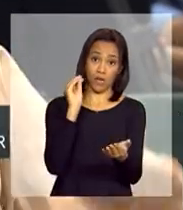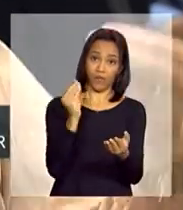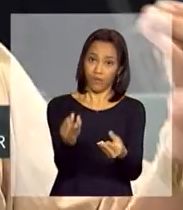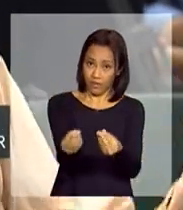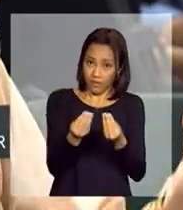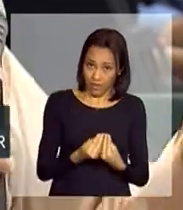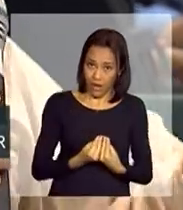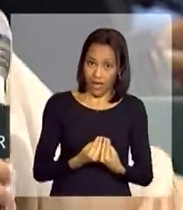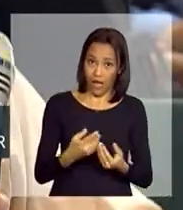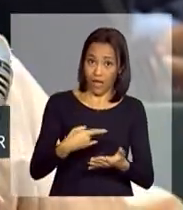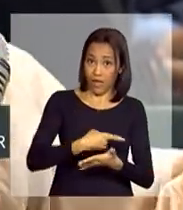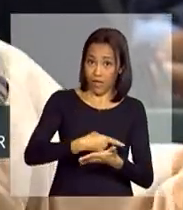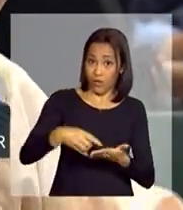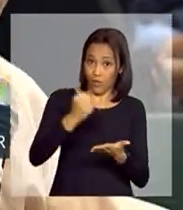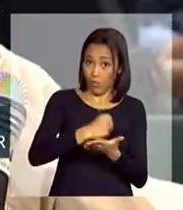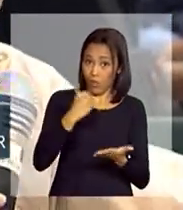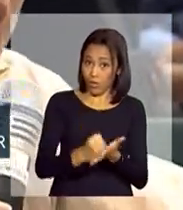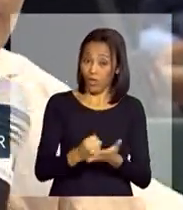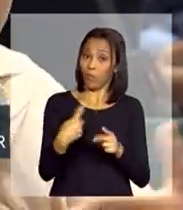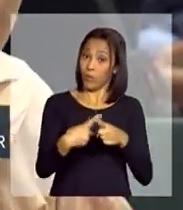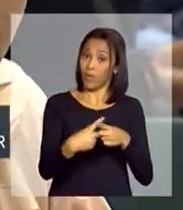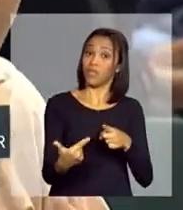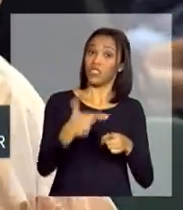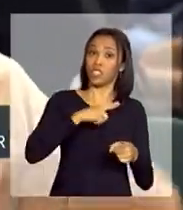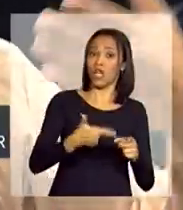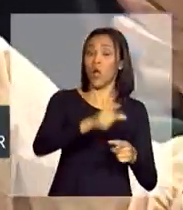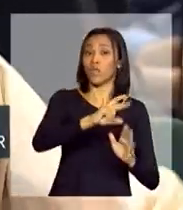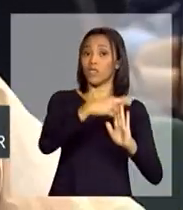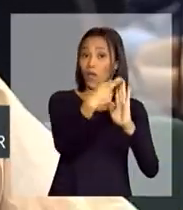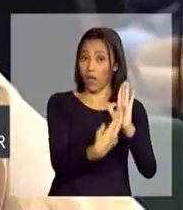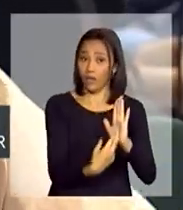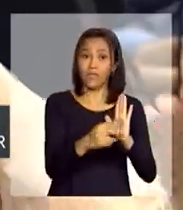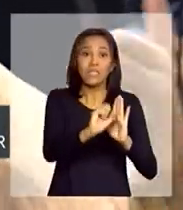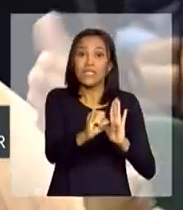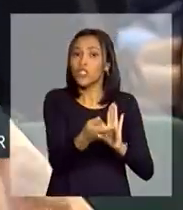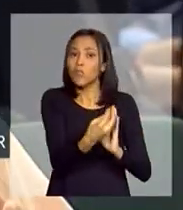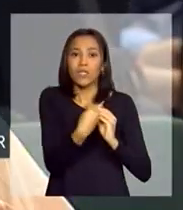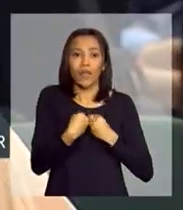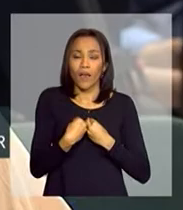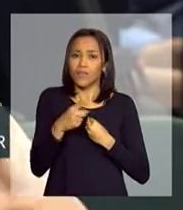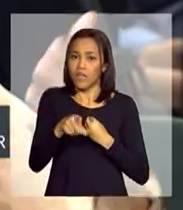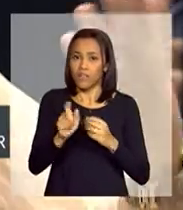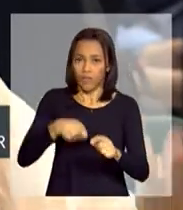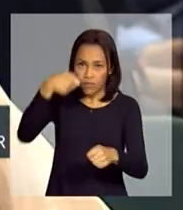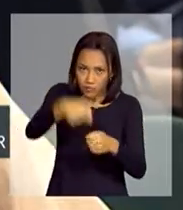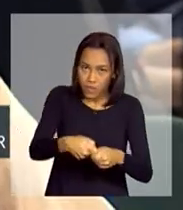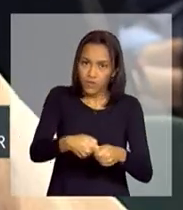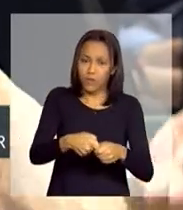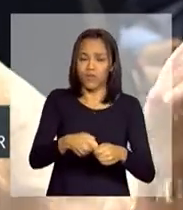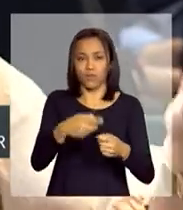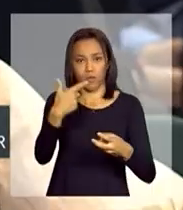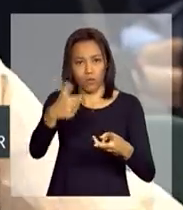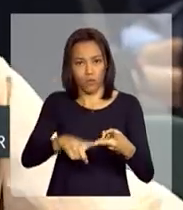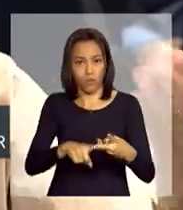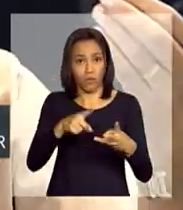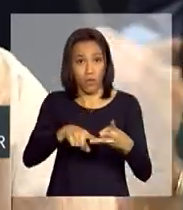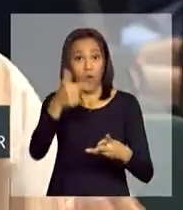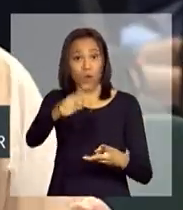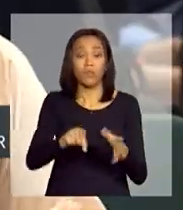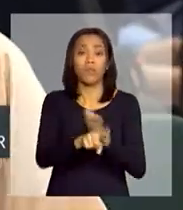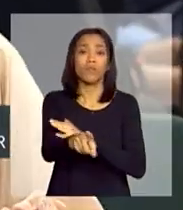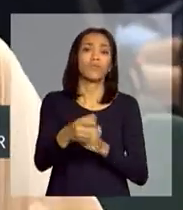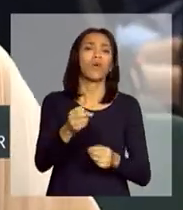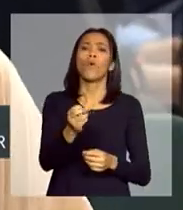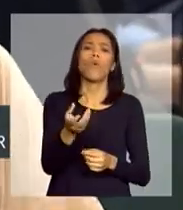vai ser mais efetivo do que a norma que já previa que ele tinha me que me entregar se ele não me entregar se ele estava sujeito sanções essa é uma e a outra questão